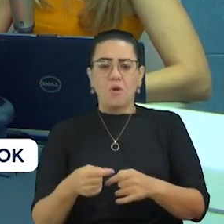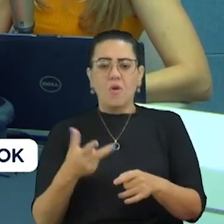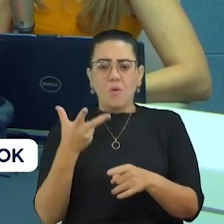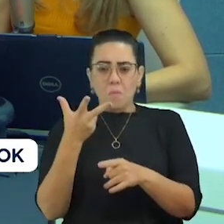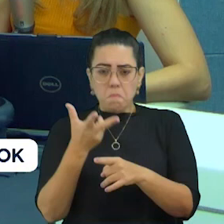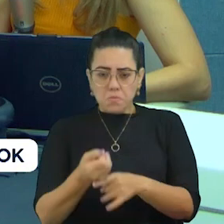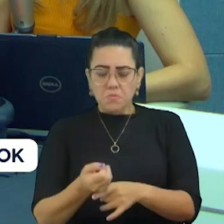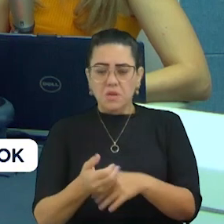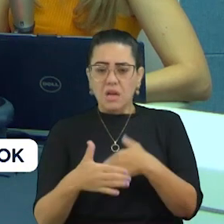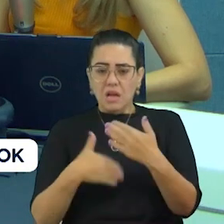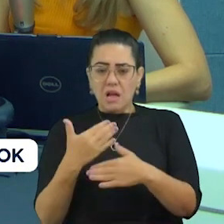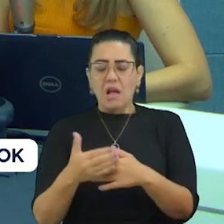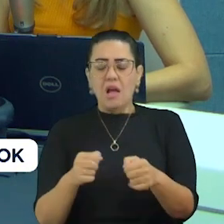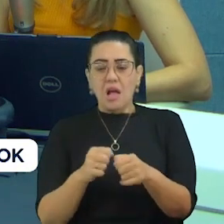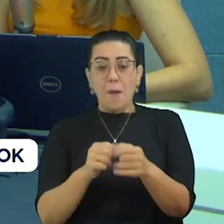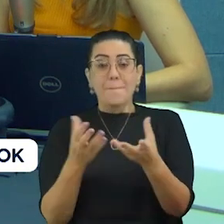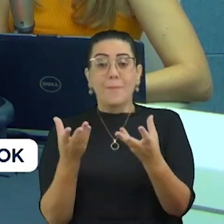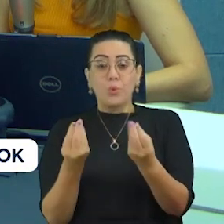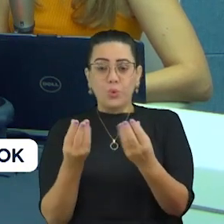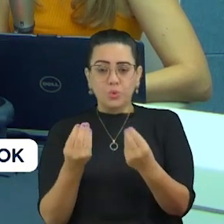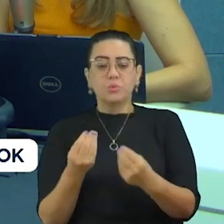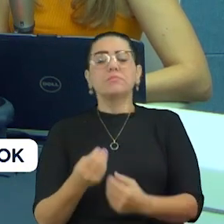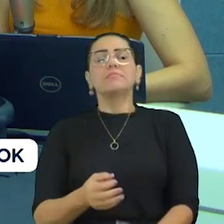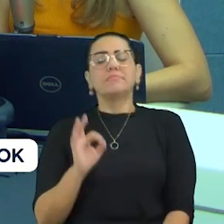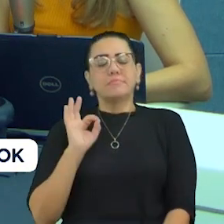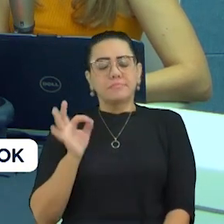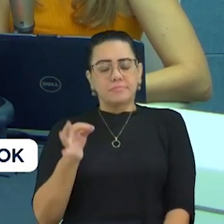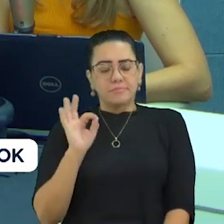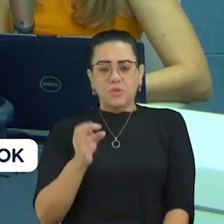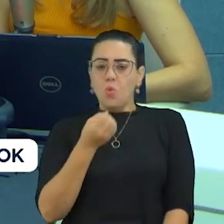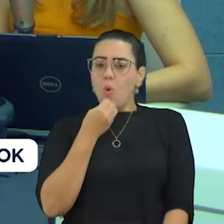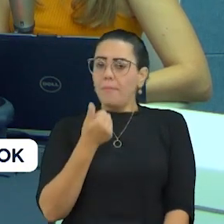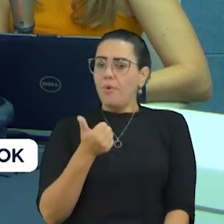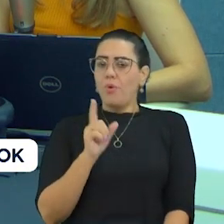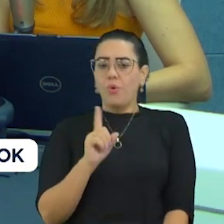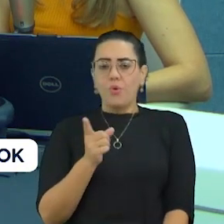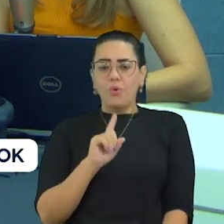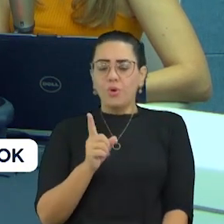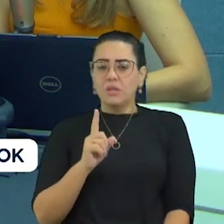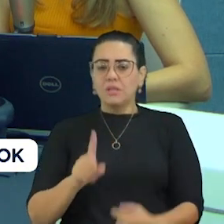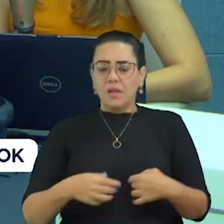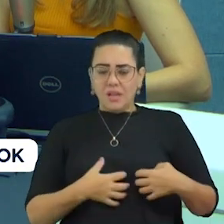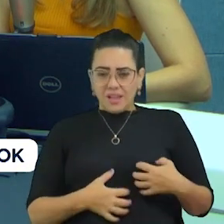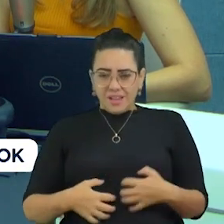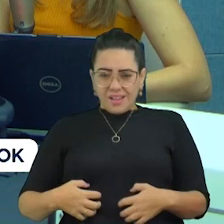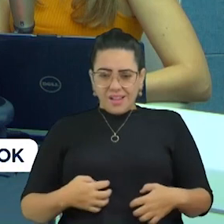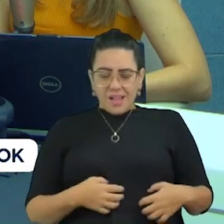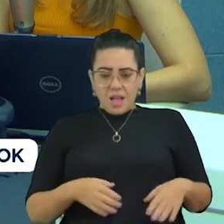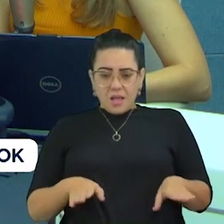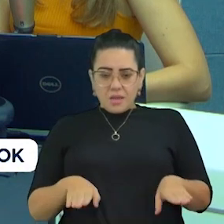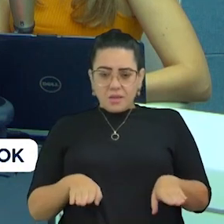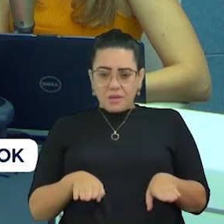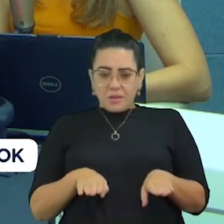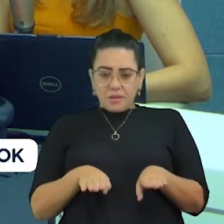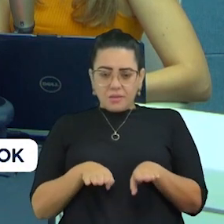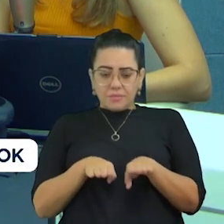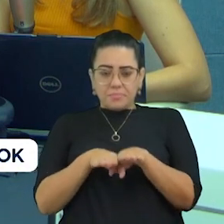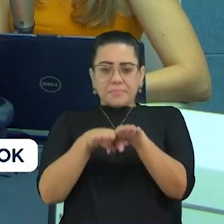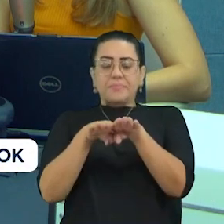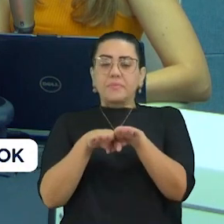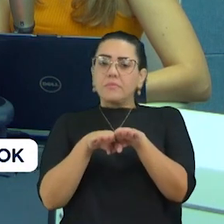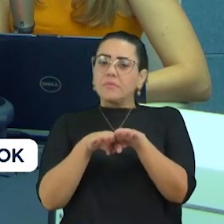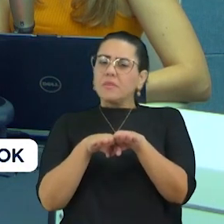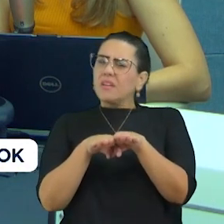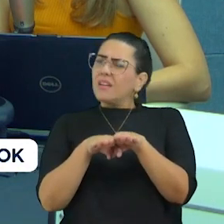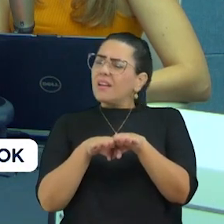pelo excesso? Claro, e a medicação em excesso, ela faz com que o organismo se adapte a ela. Então, muitas